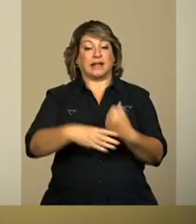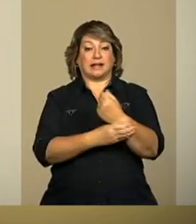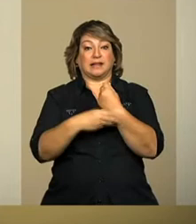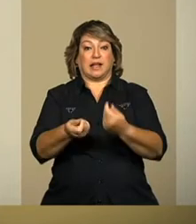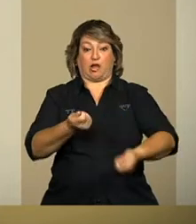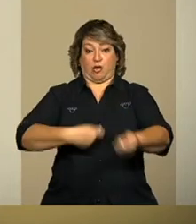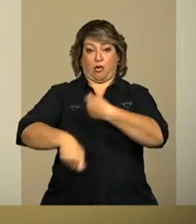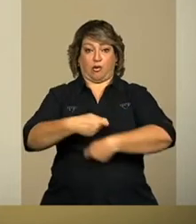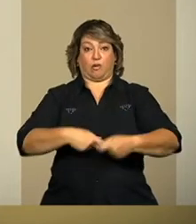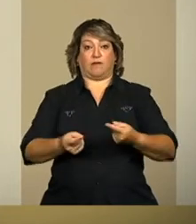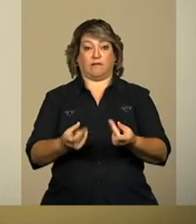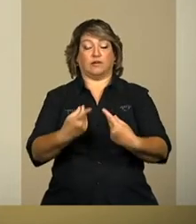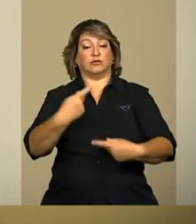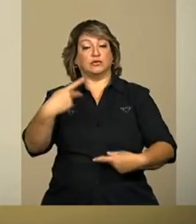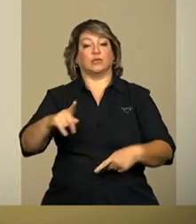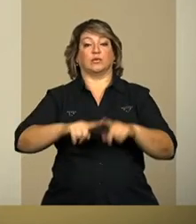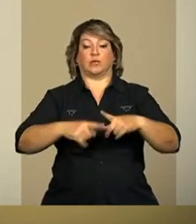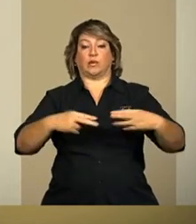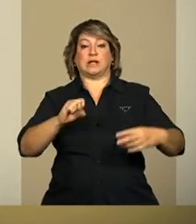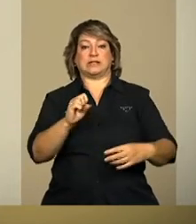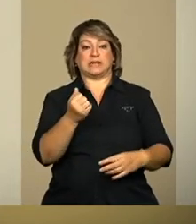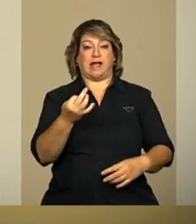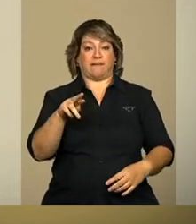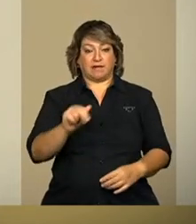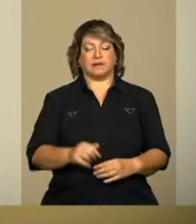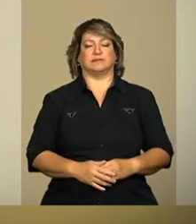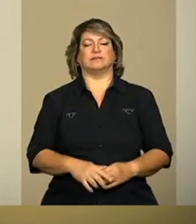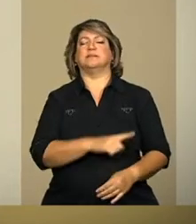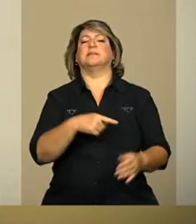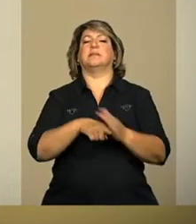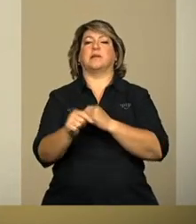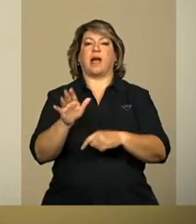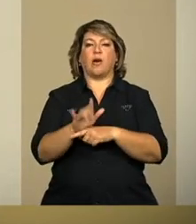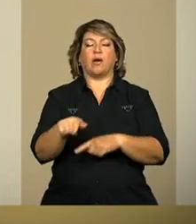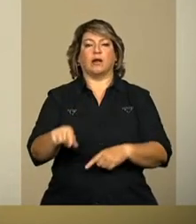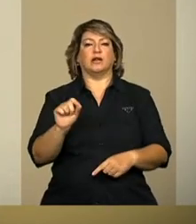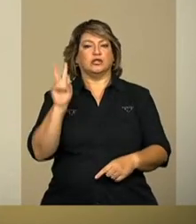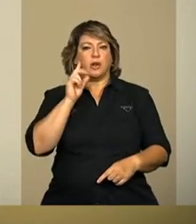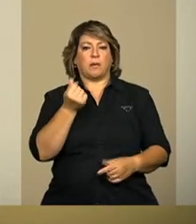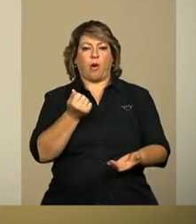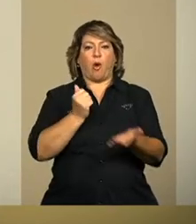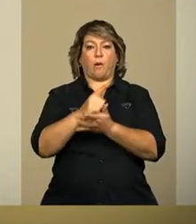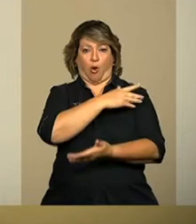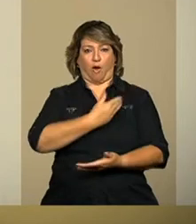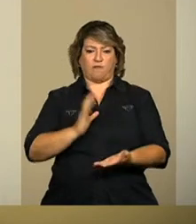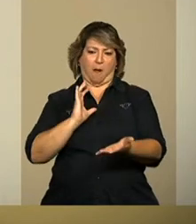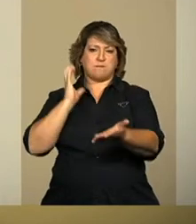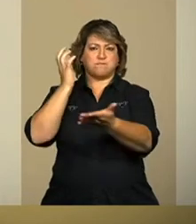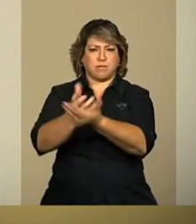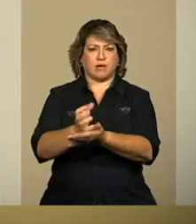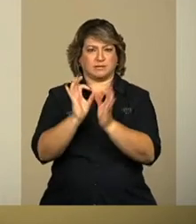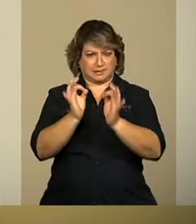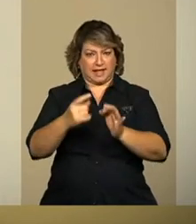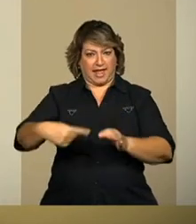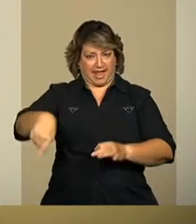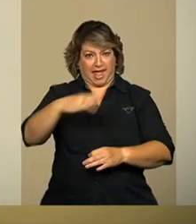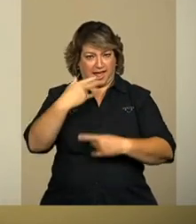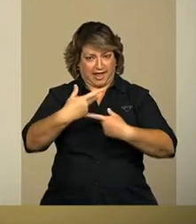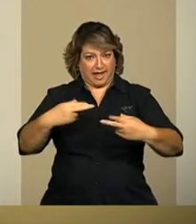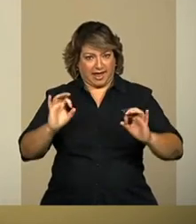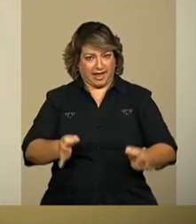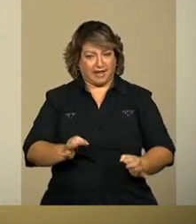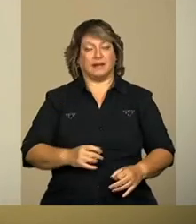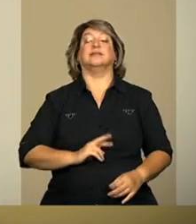comercialização de sua safra o apoio à comercialização é feito por meio daquelas compras que o governo faz diretamente da Agricultura Familiar